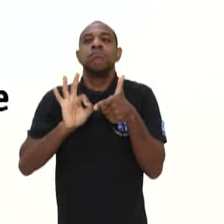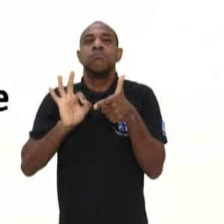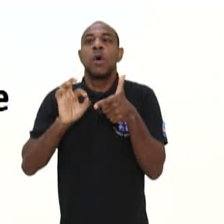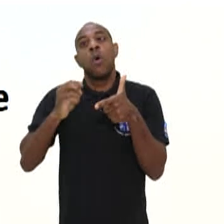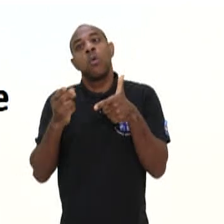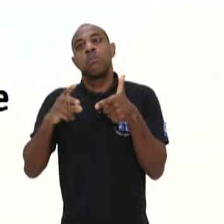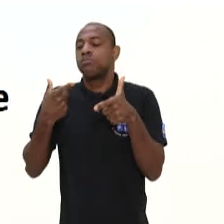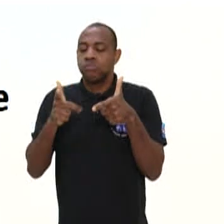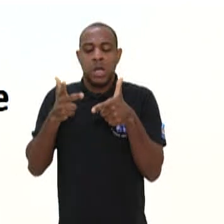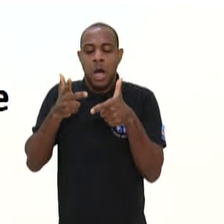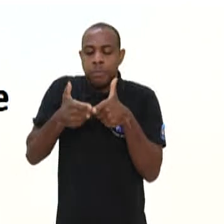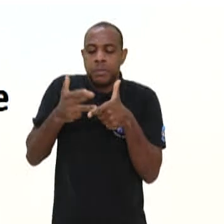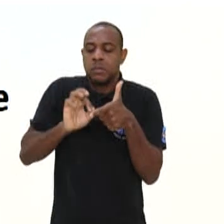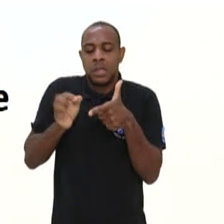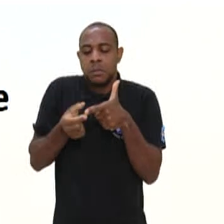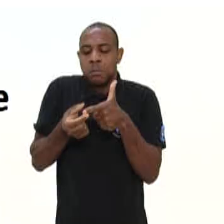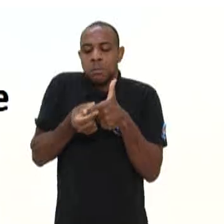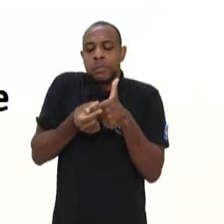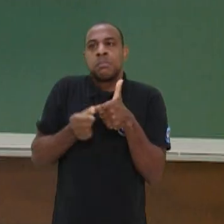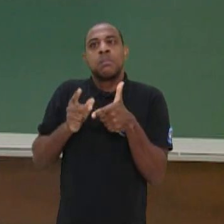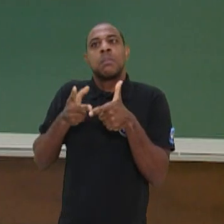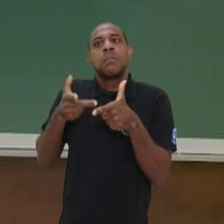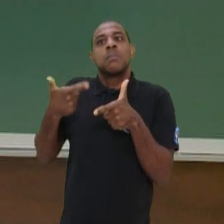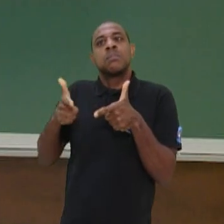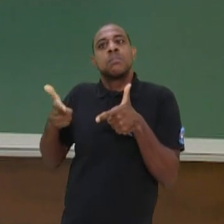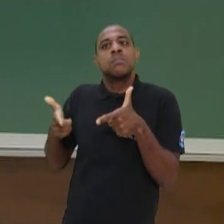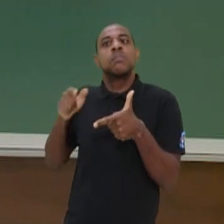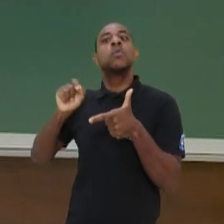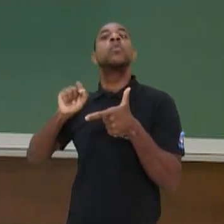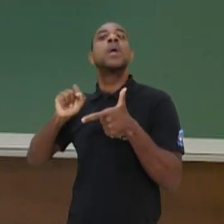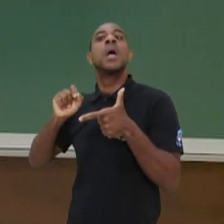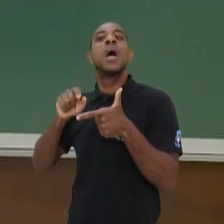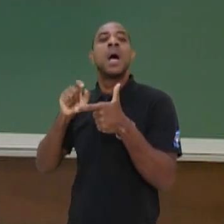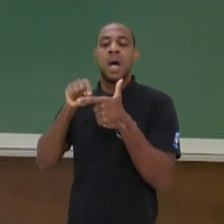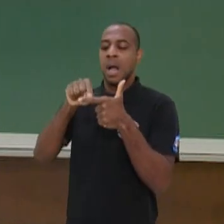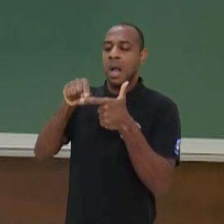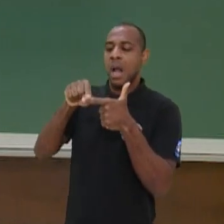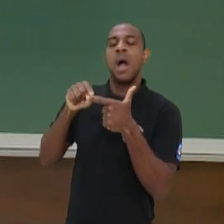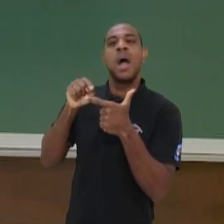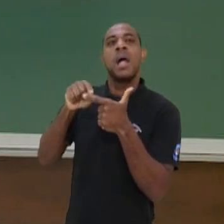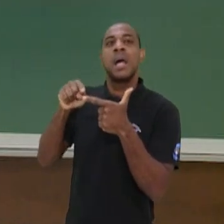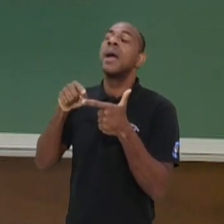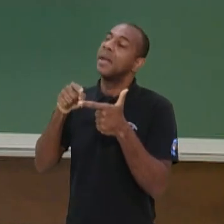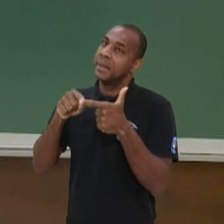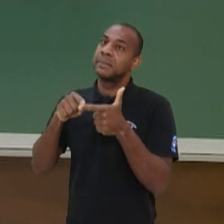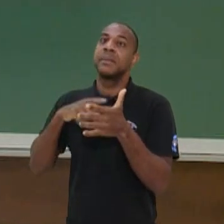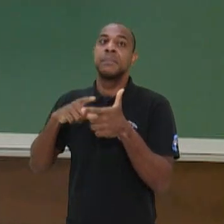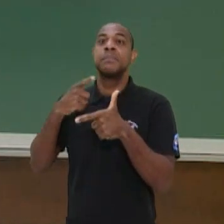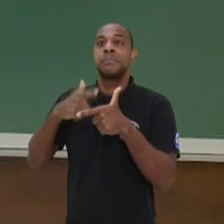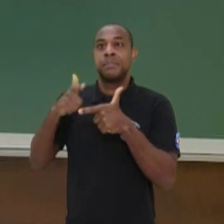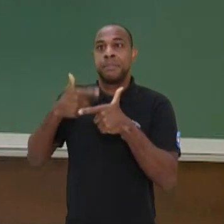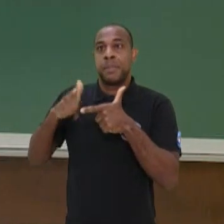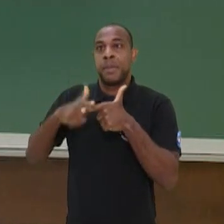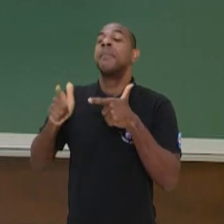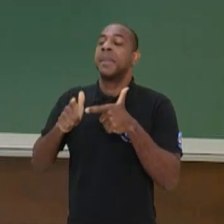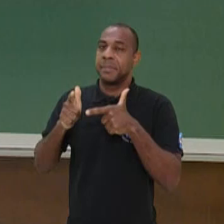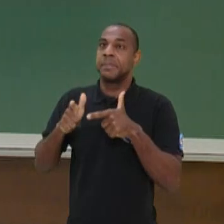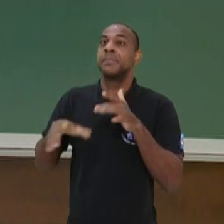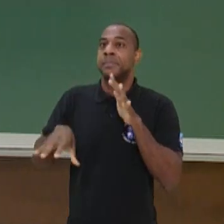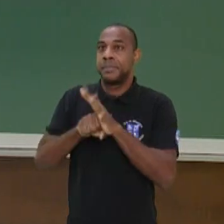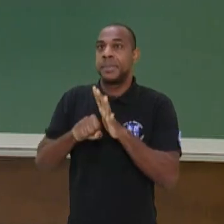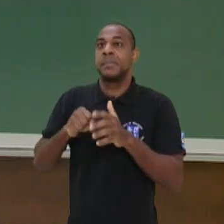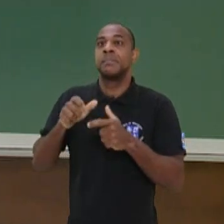retira essa camada, essa pele, essas pessoas estão mais vulneráveis a esse acúmulo